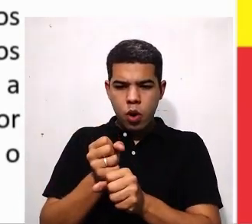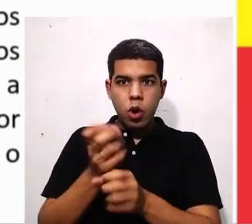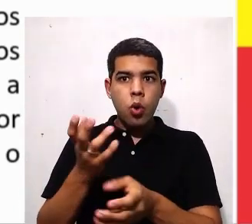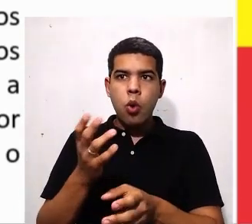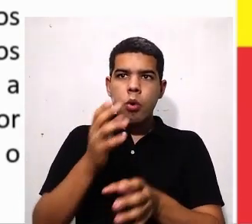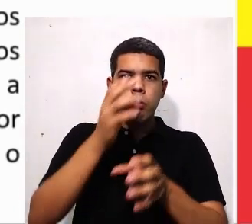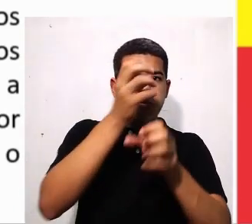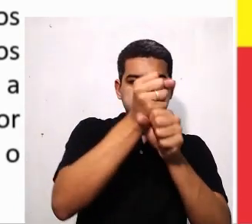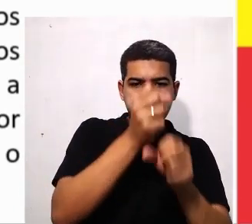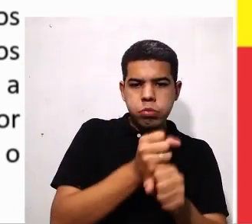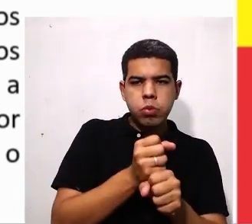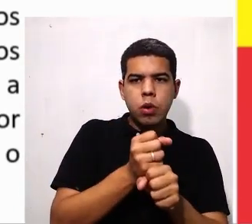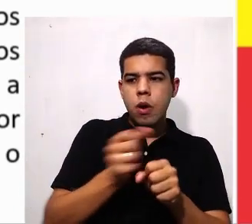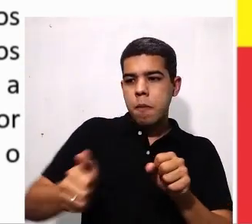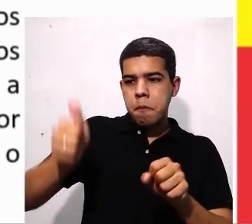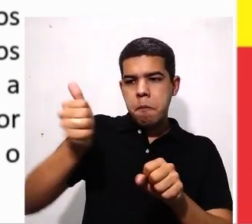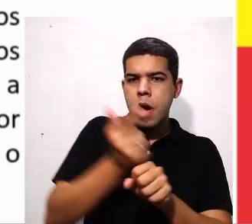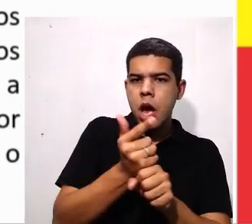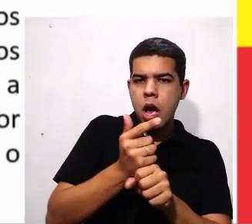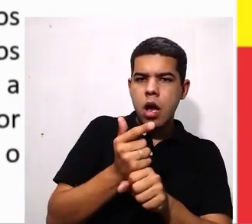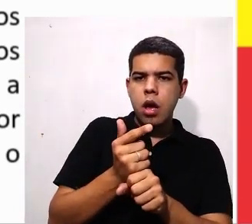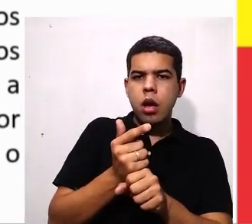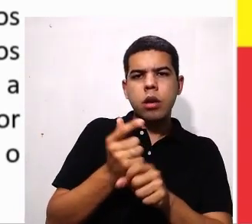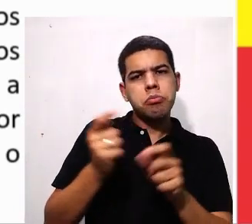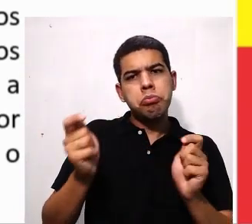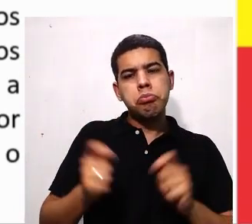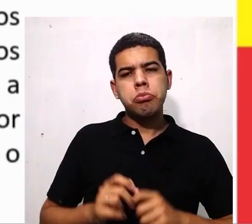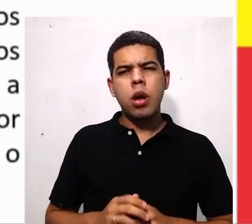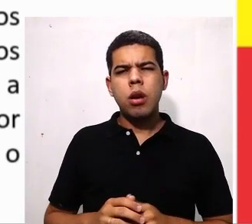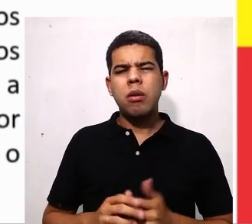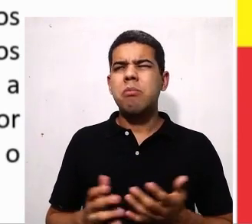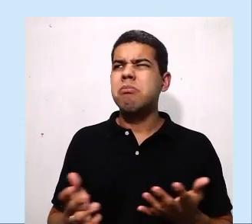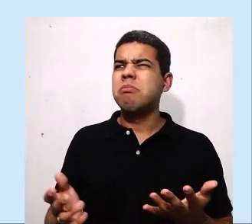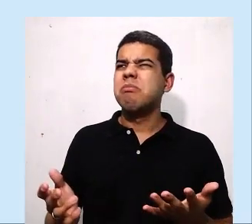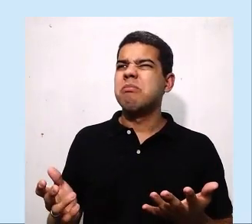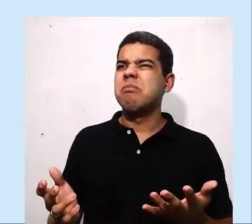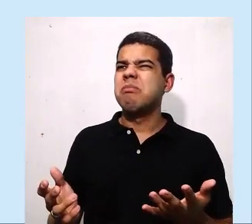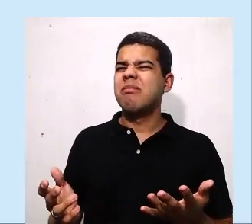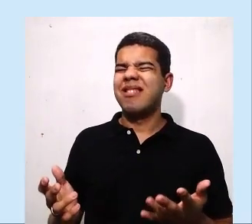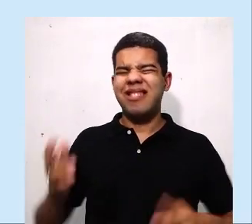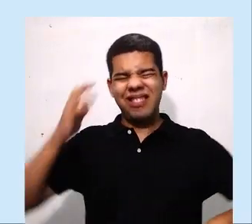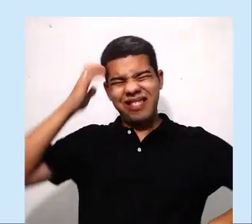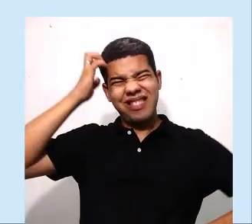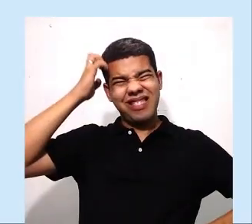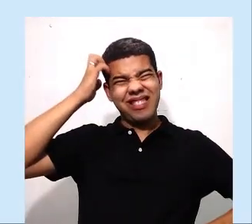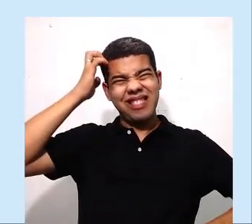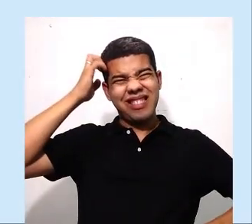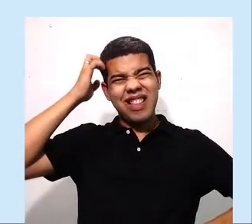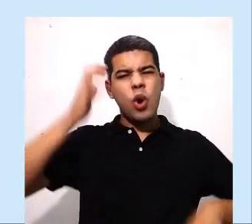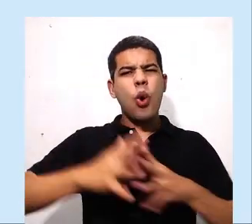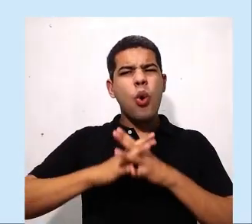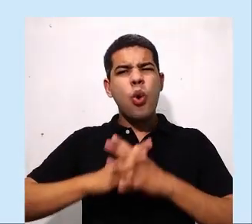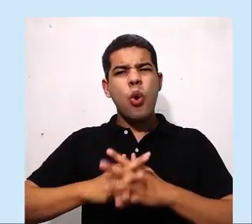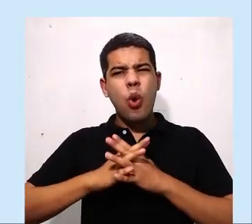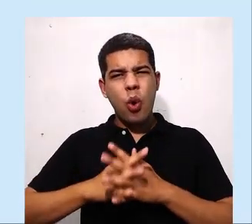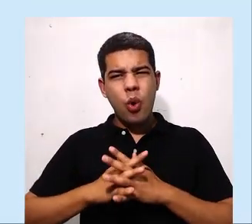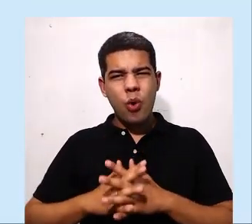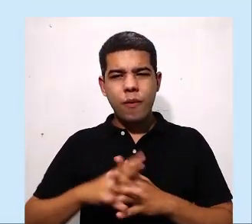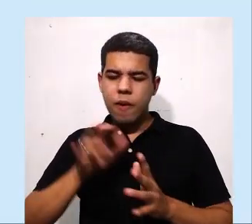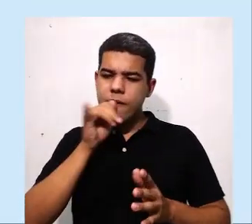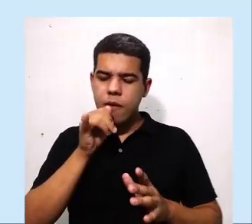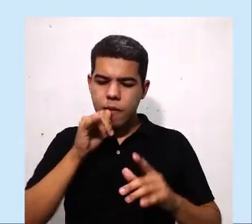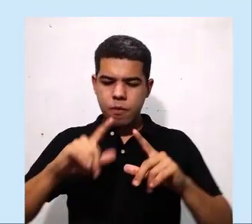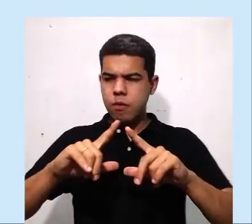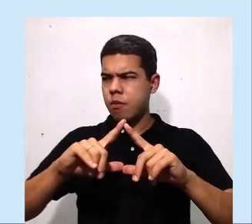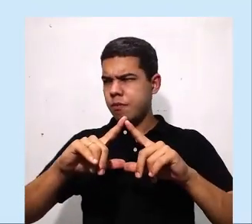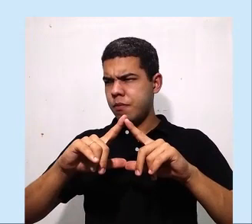lado analisado, o triângulo pode existir. Como assim? Que viagem é essa? Se eu pego um triângulo, vou pegar um lado do triângulo, beleza, peguei